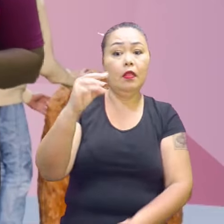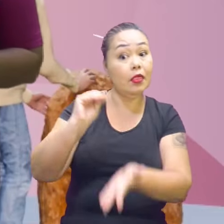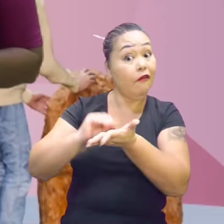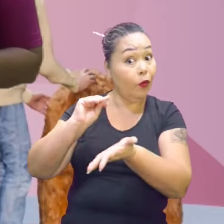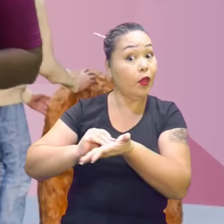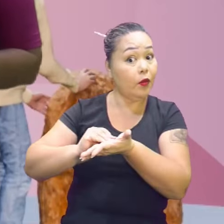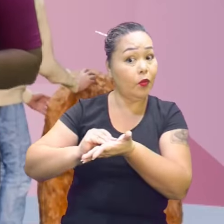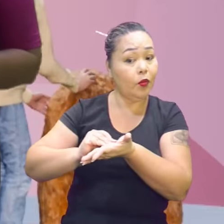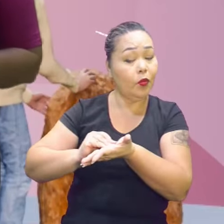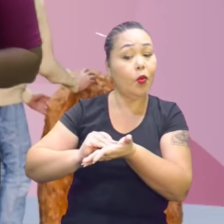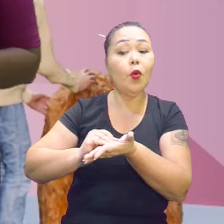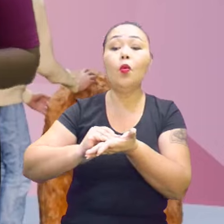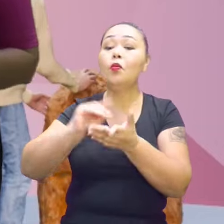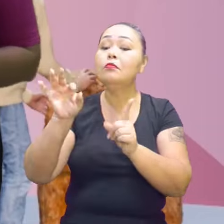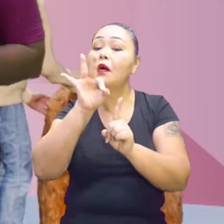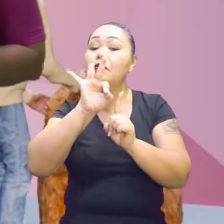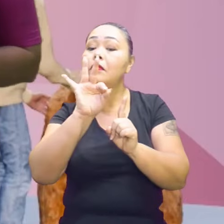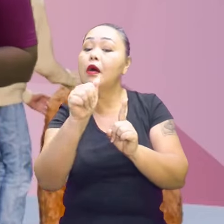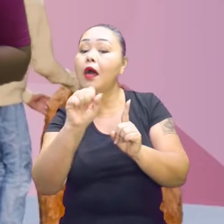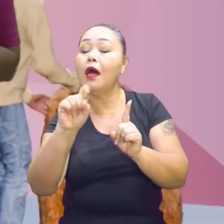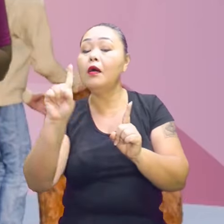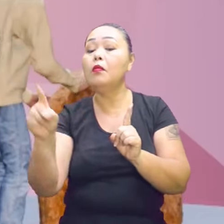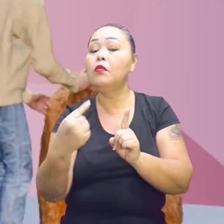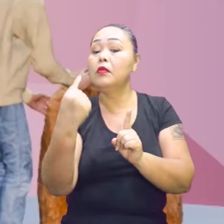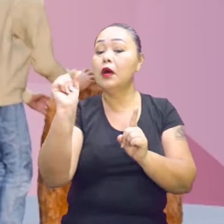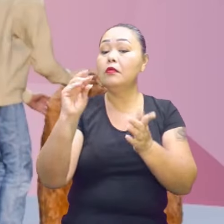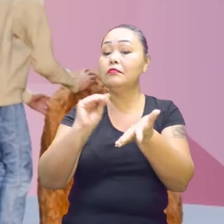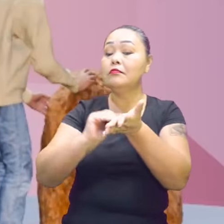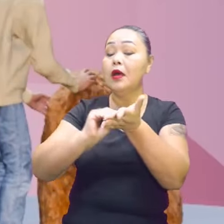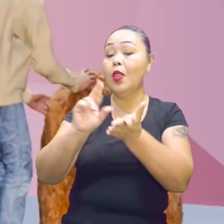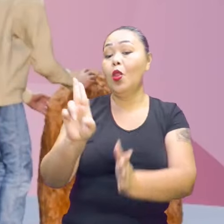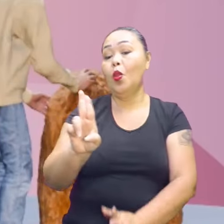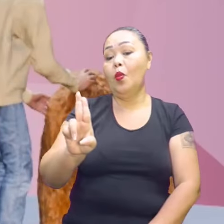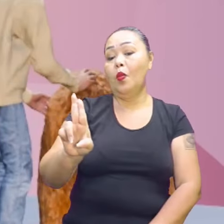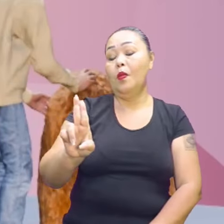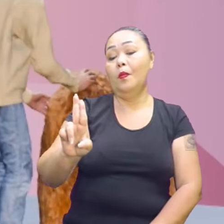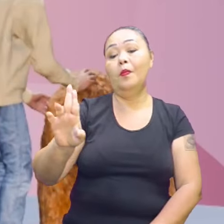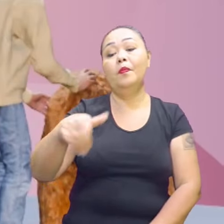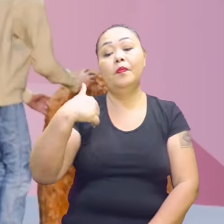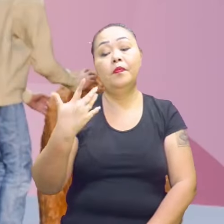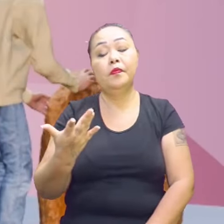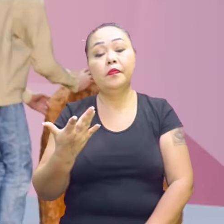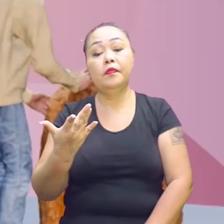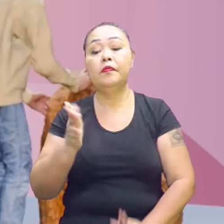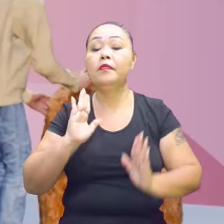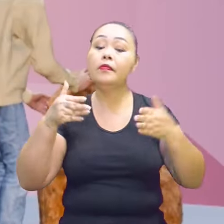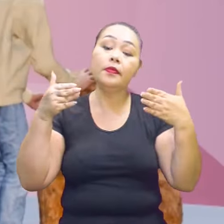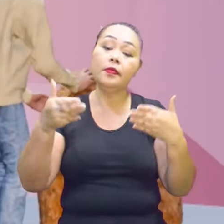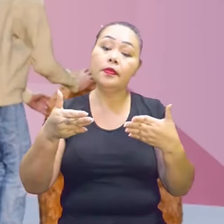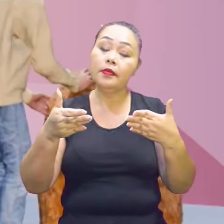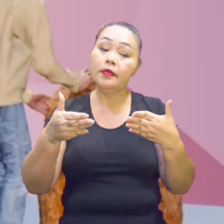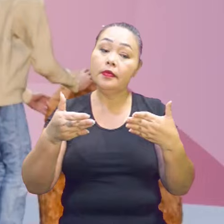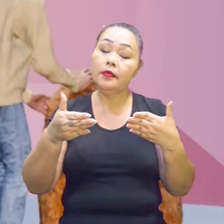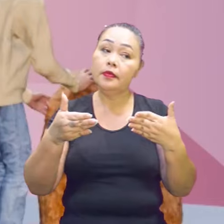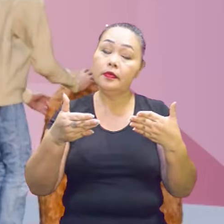algo? Mariposa está no singular, mariposa é o nome. E o determinante